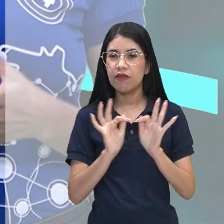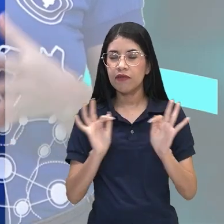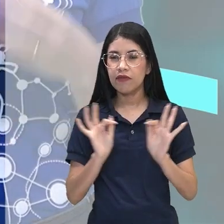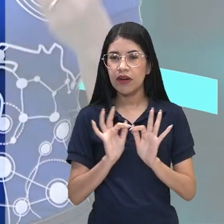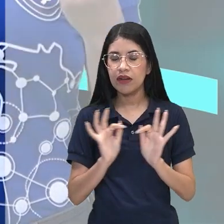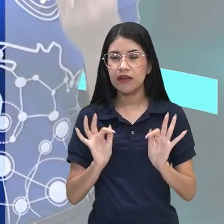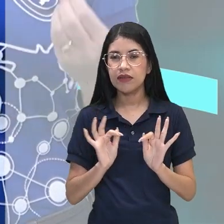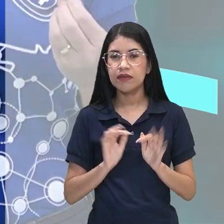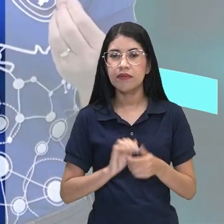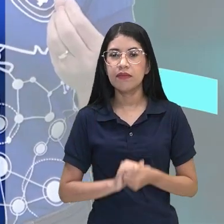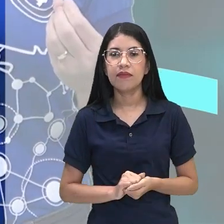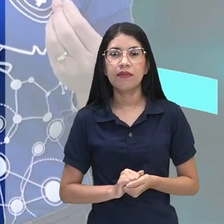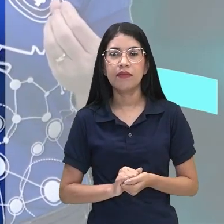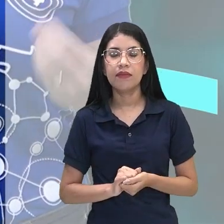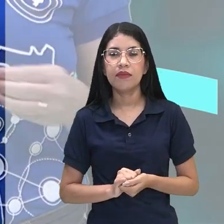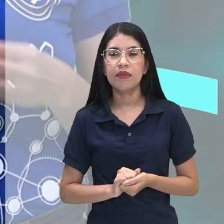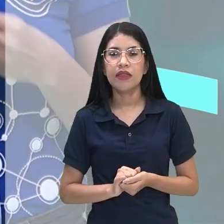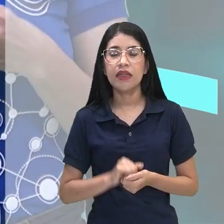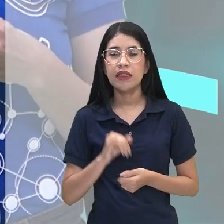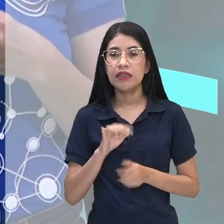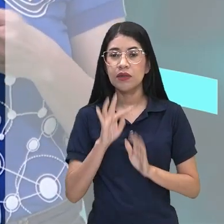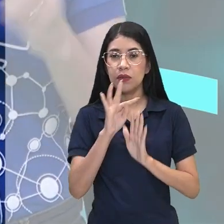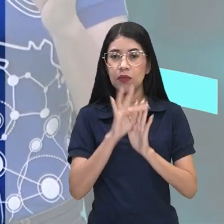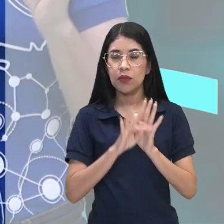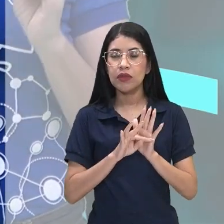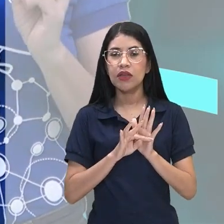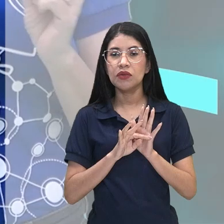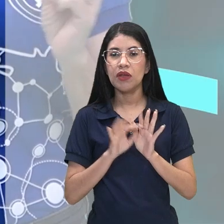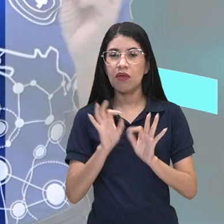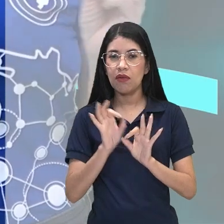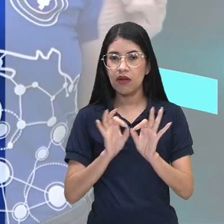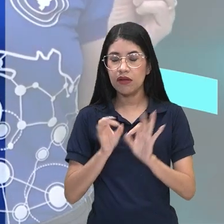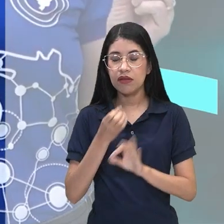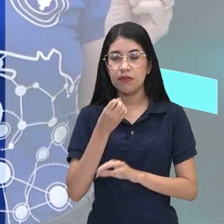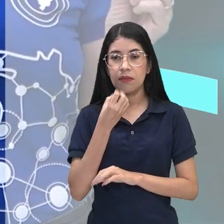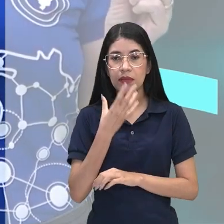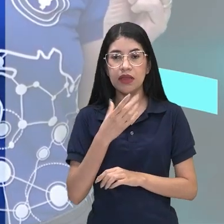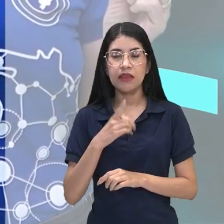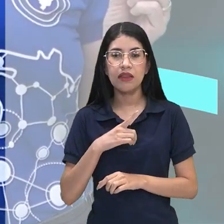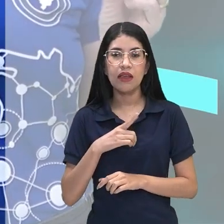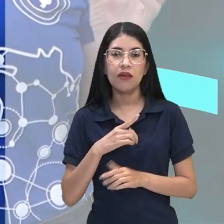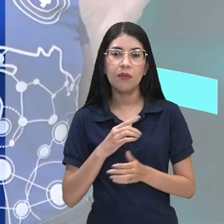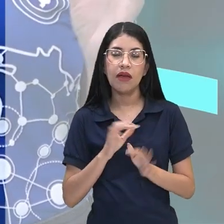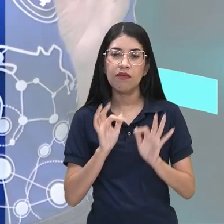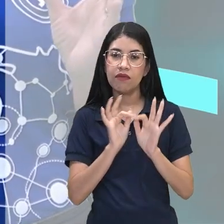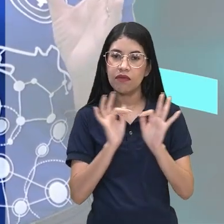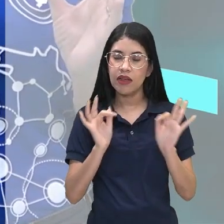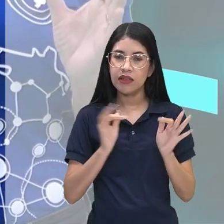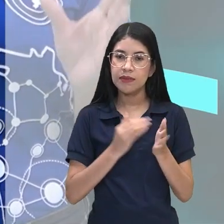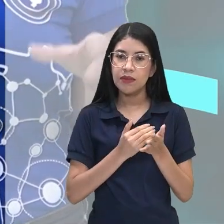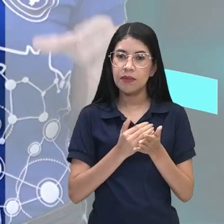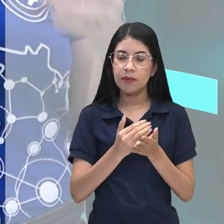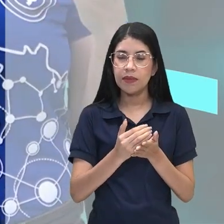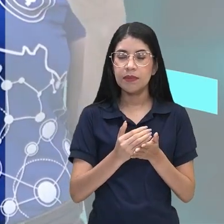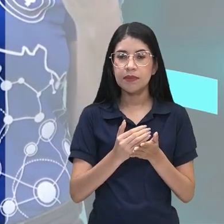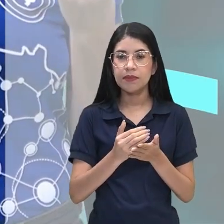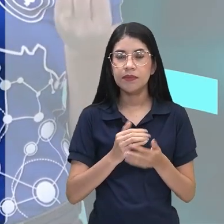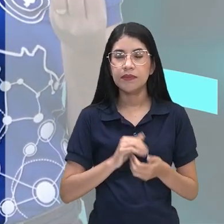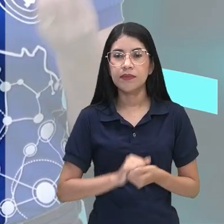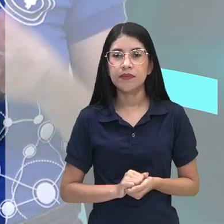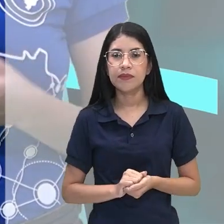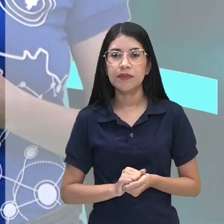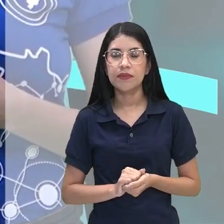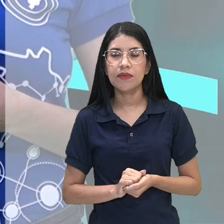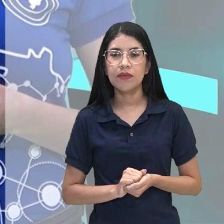Quando um texto ele é bem escrito, sempre tem uma frase que começa, né, no parágrafo e que